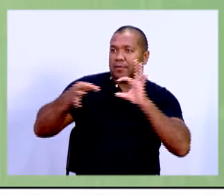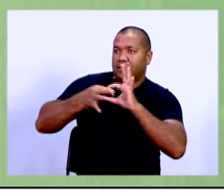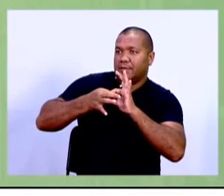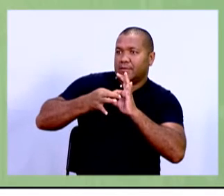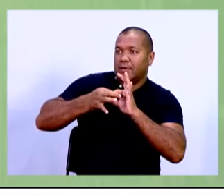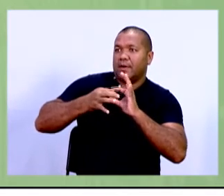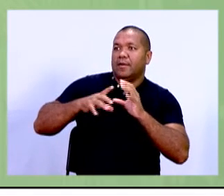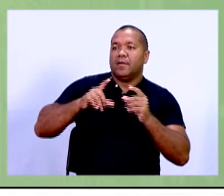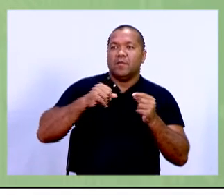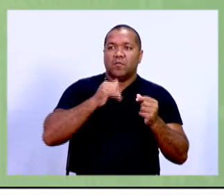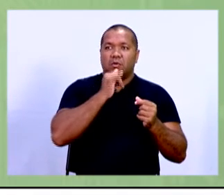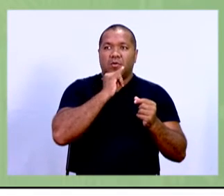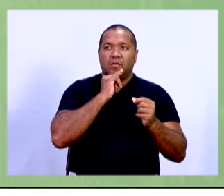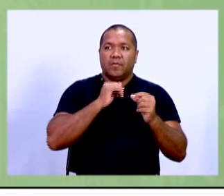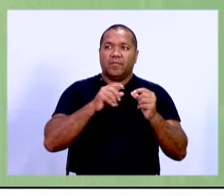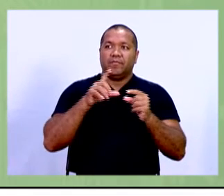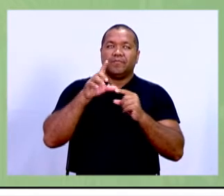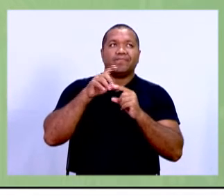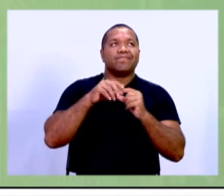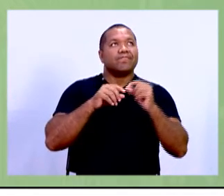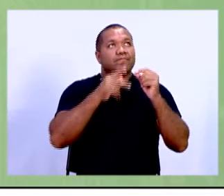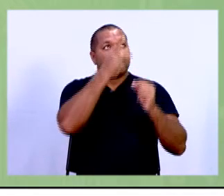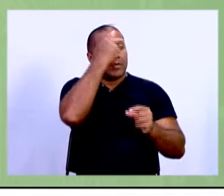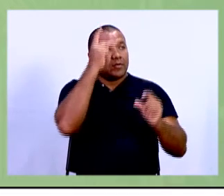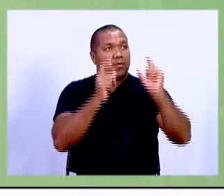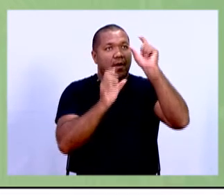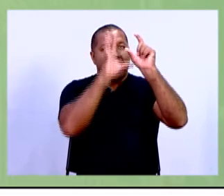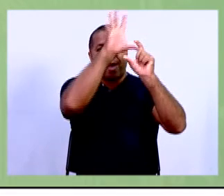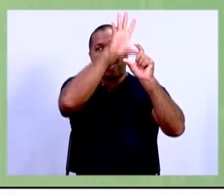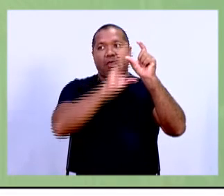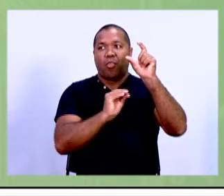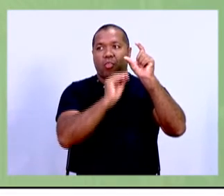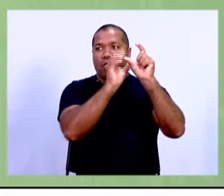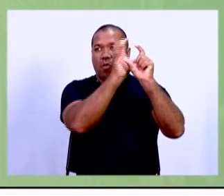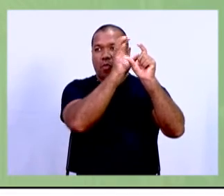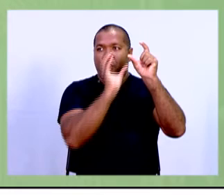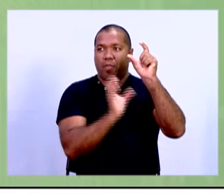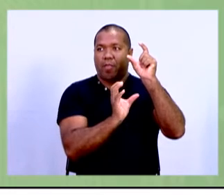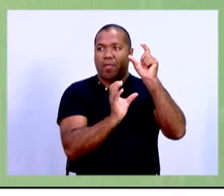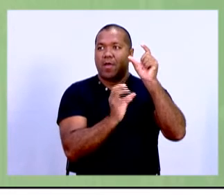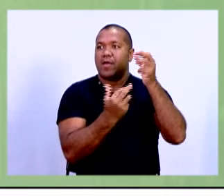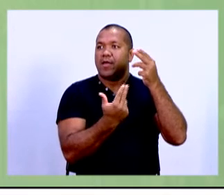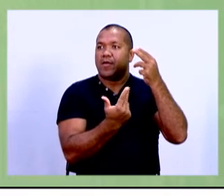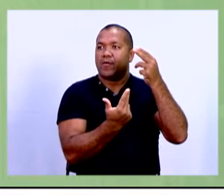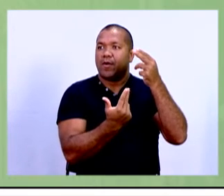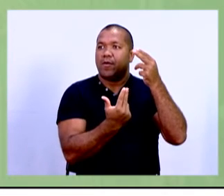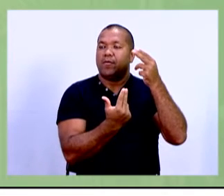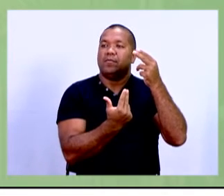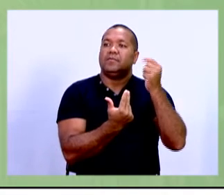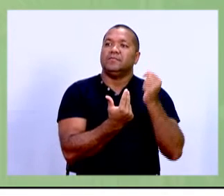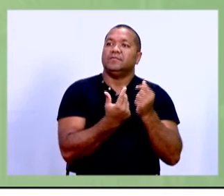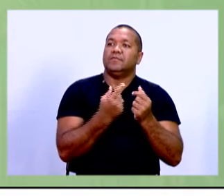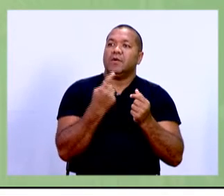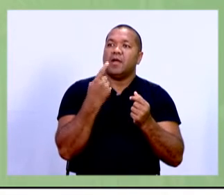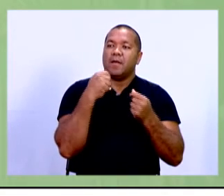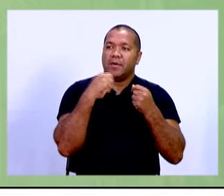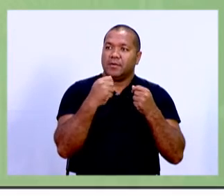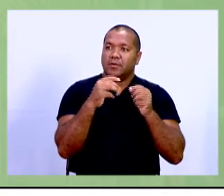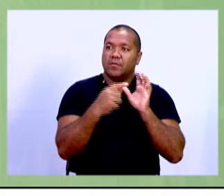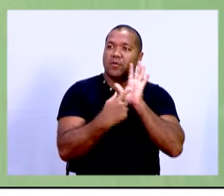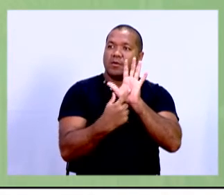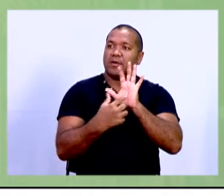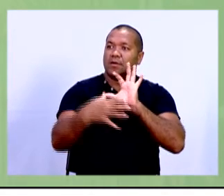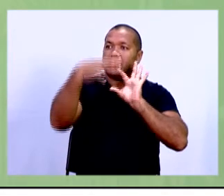dela. Cliente e funcionário vai herdar de pessoa. Eu preciso mostrar que as duas se completam,